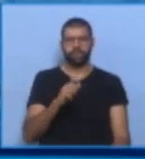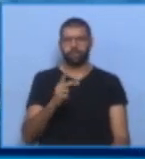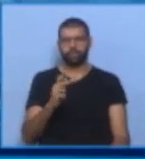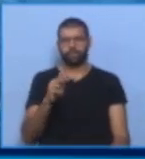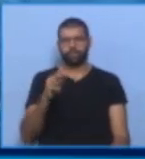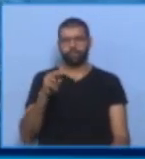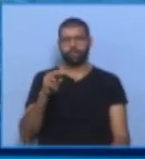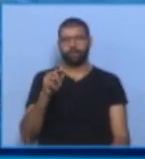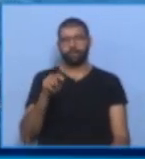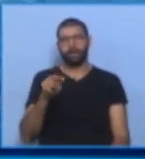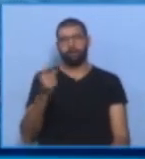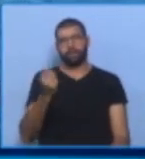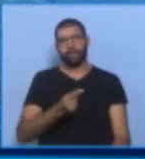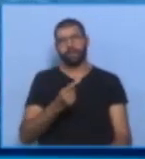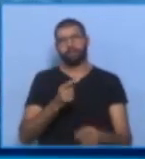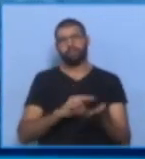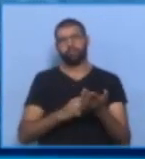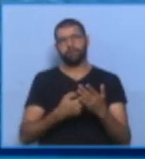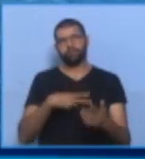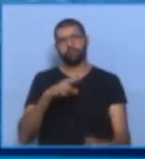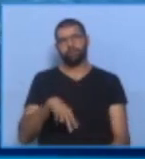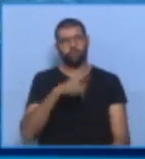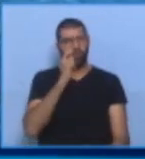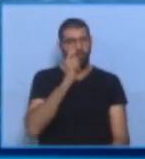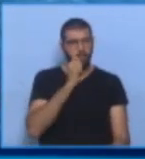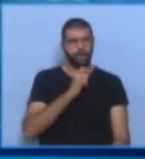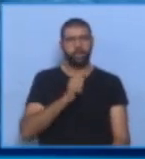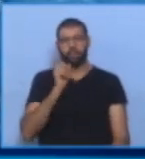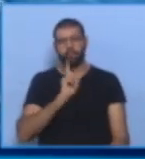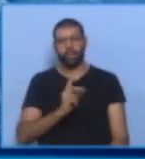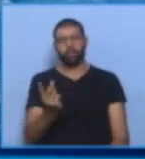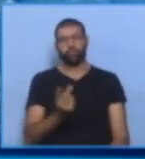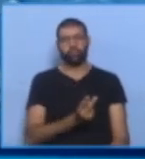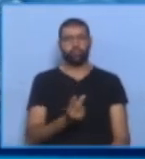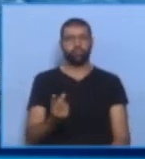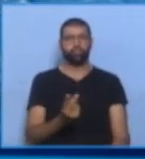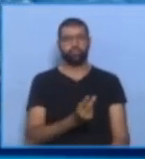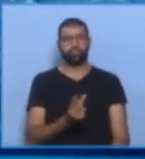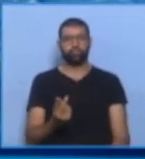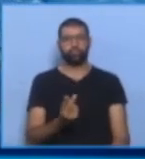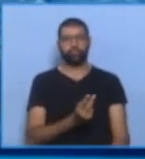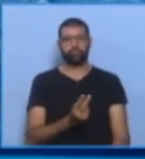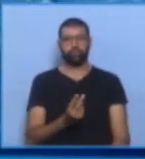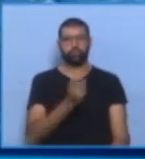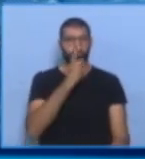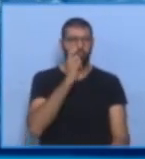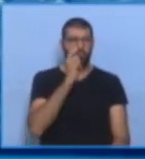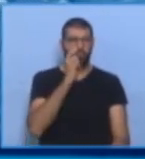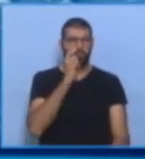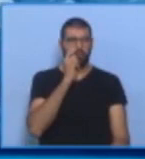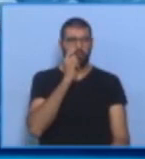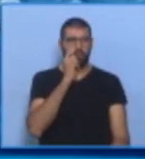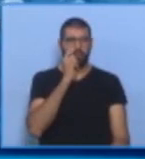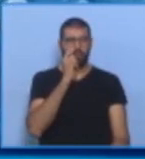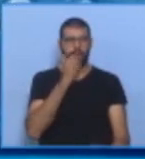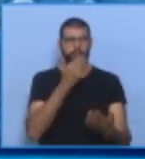é preciso traduzir para o português, e que é um homem e uma mulher, à qual o homem dá o